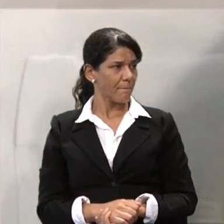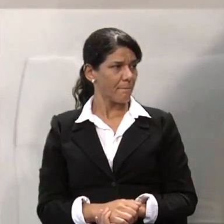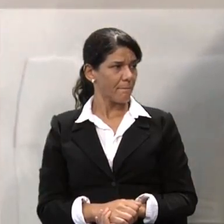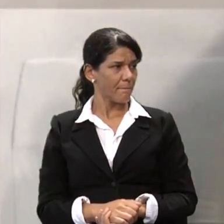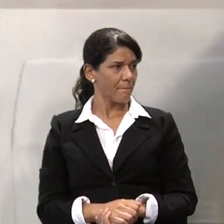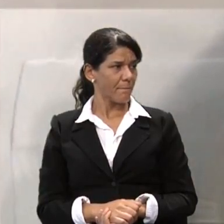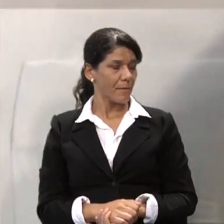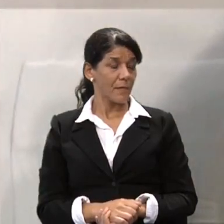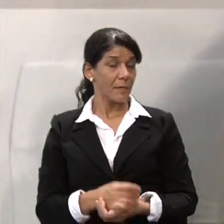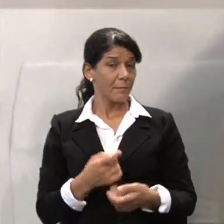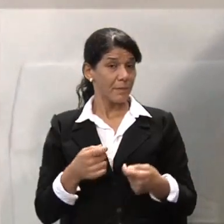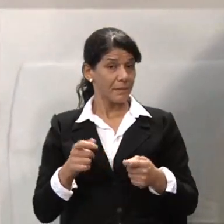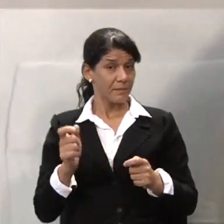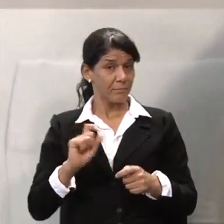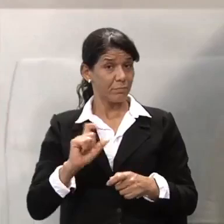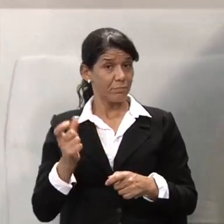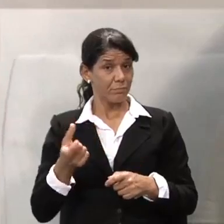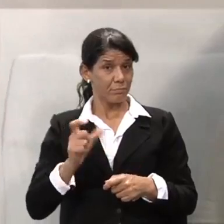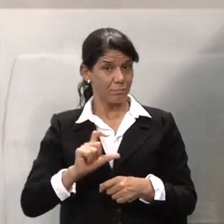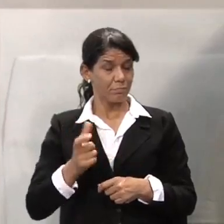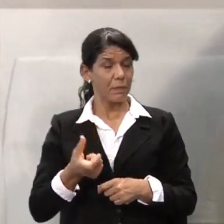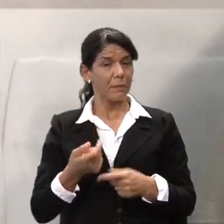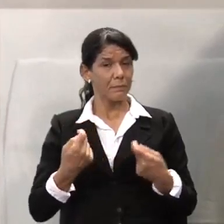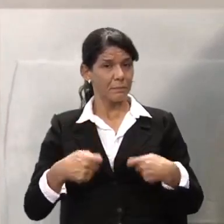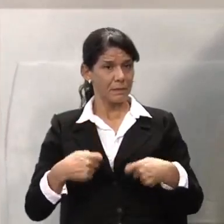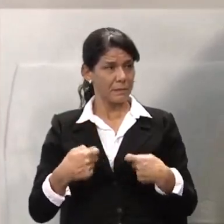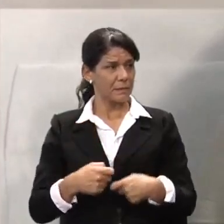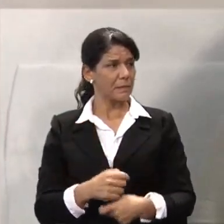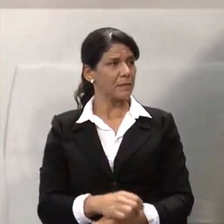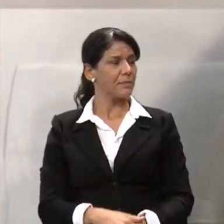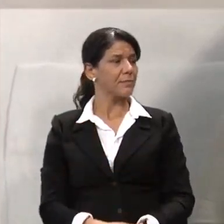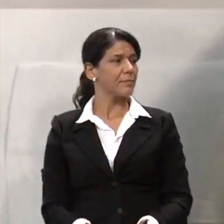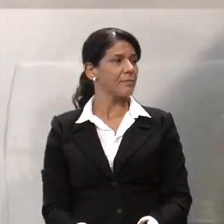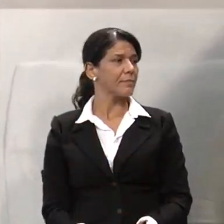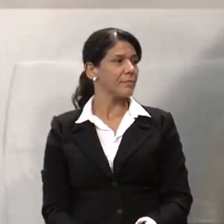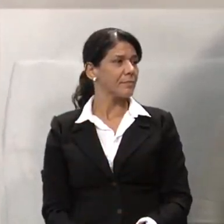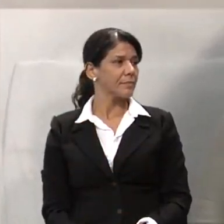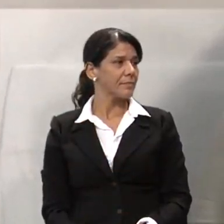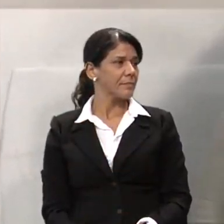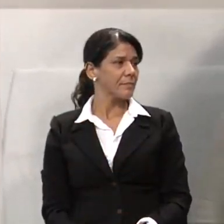Vamos agitar para desprender todas as partículas sólidas.